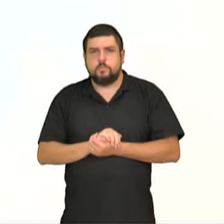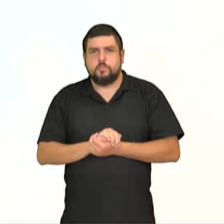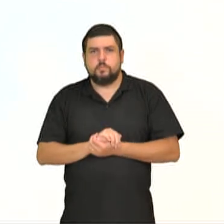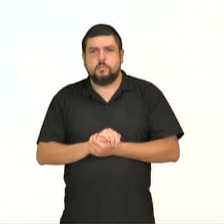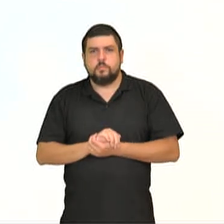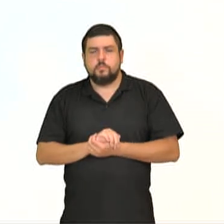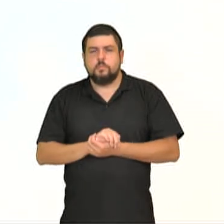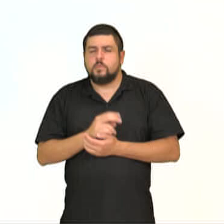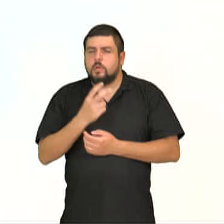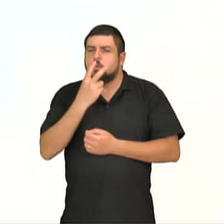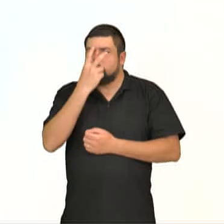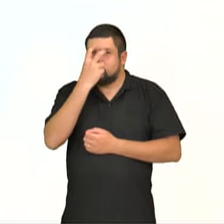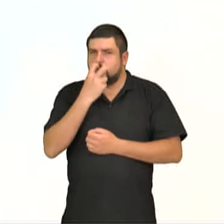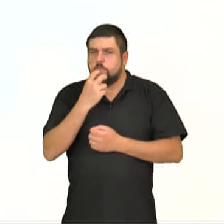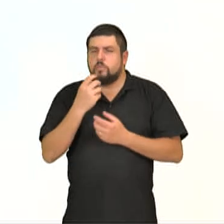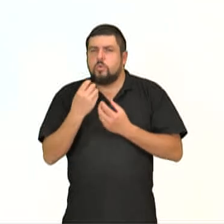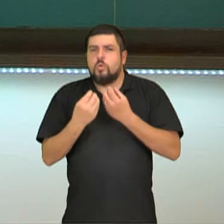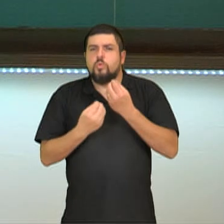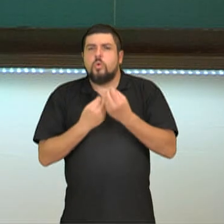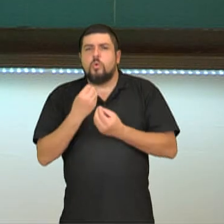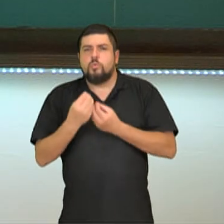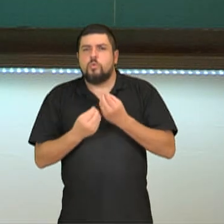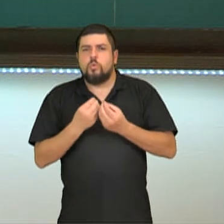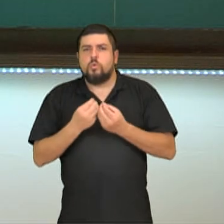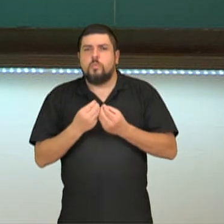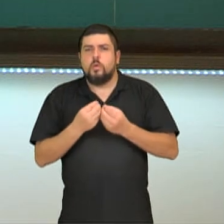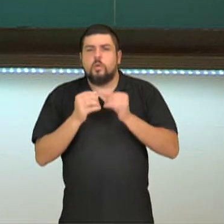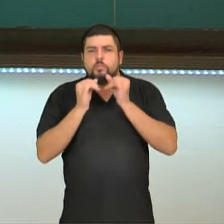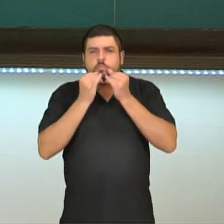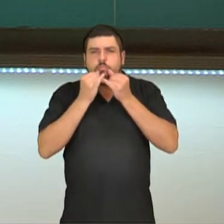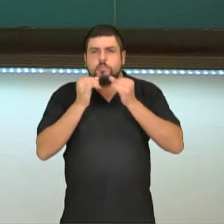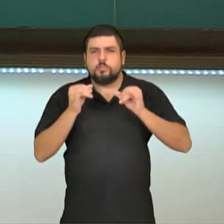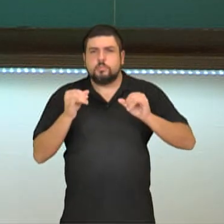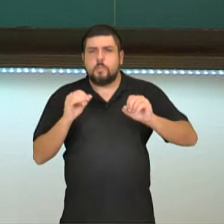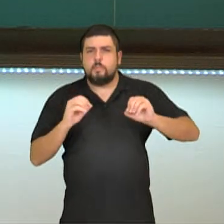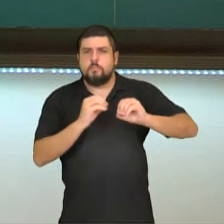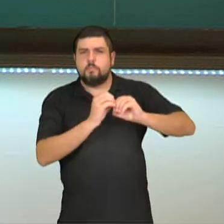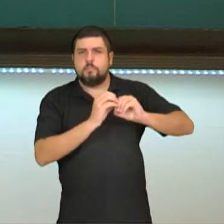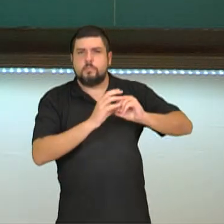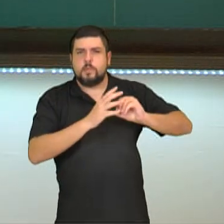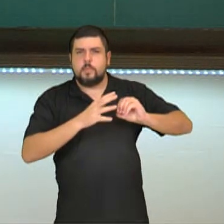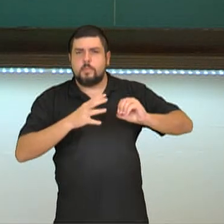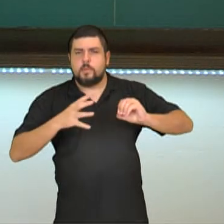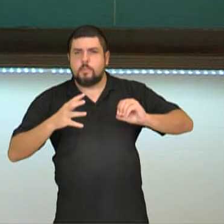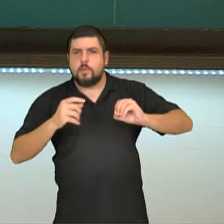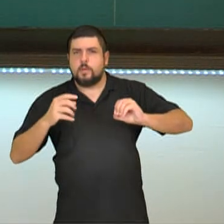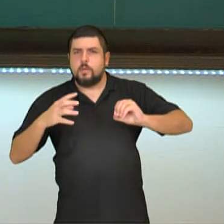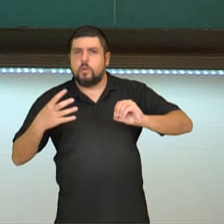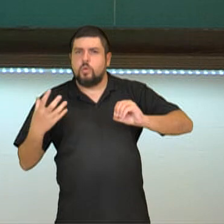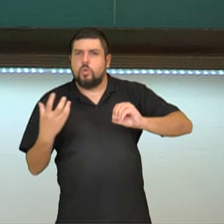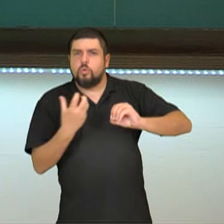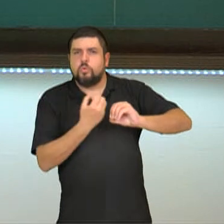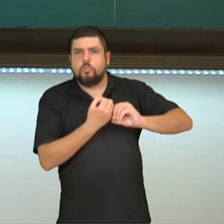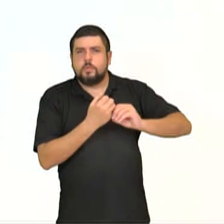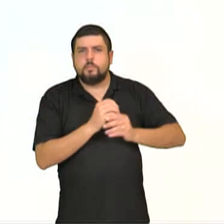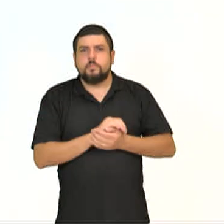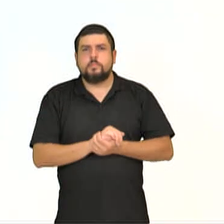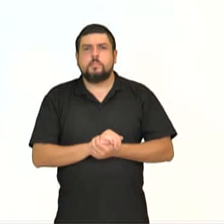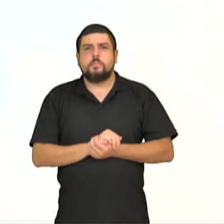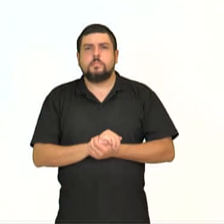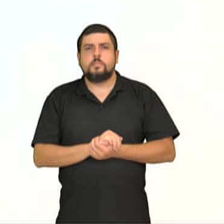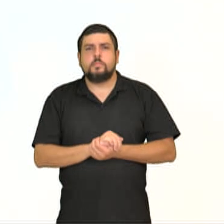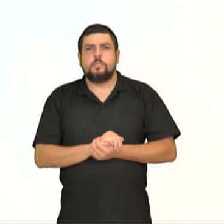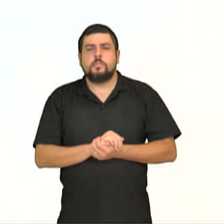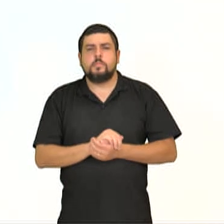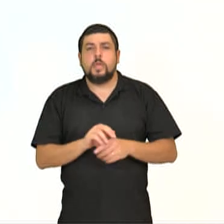alguns processos de eletrização, né? E a gente vai detalhar novamente no trabalho de hoje. E apresentar